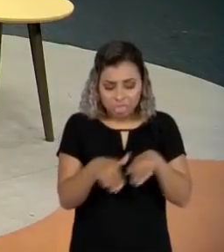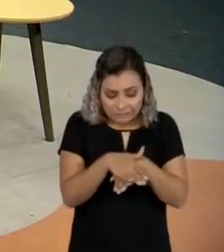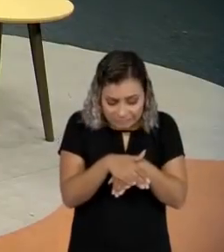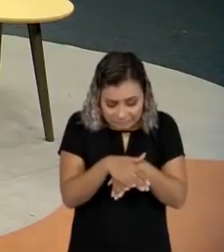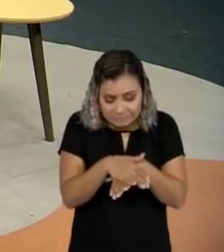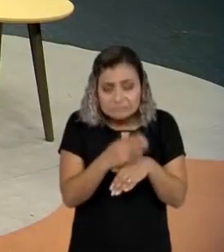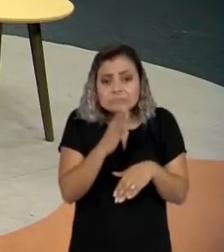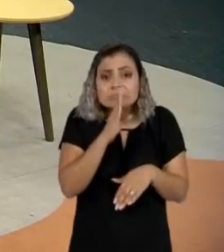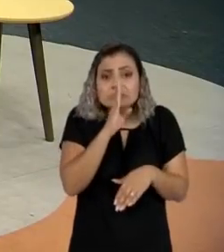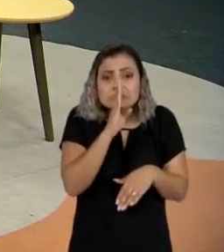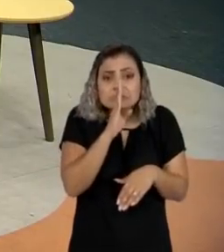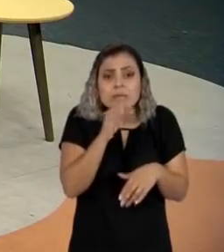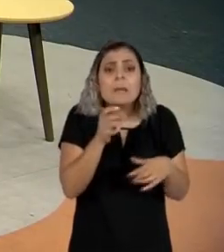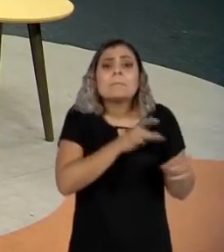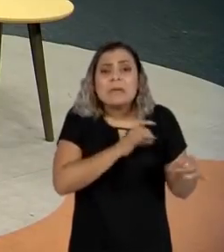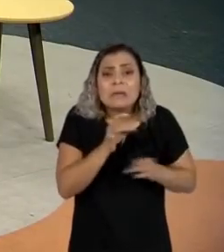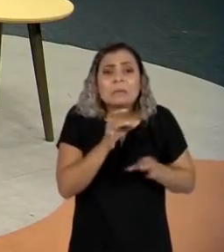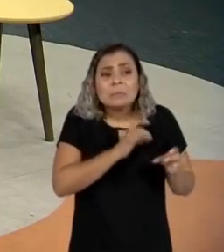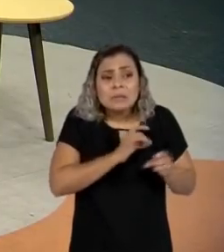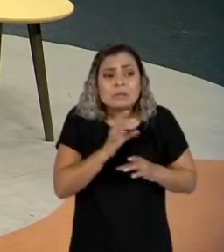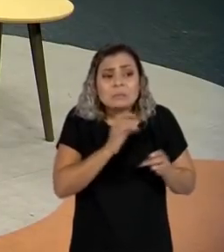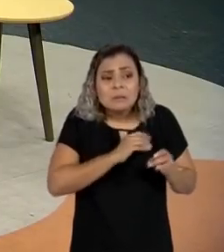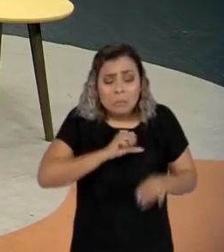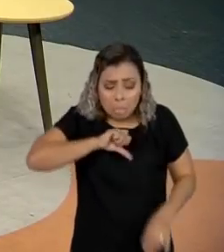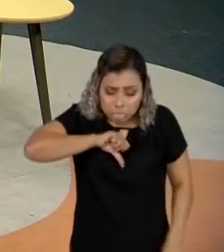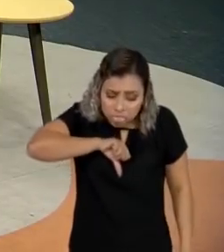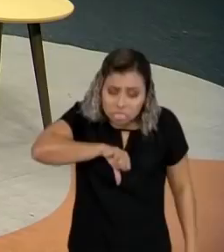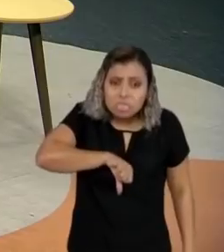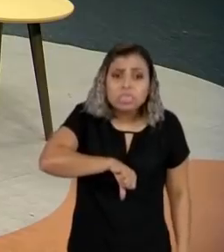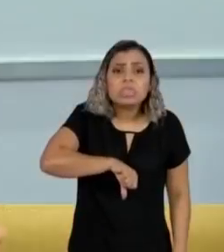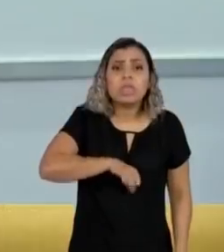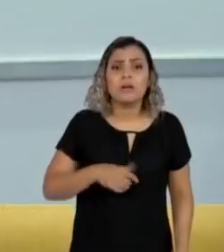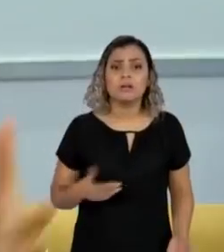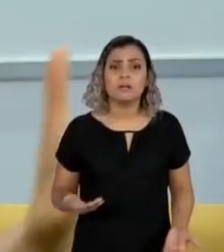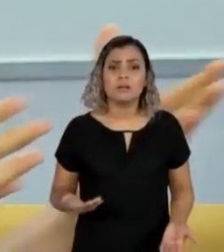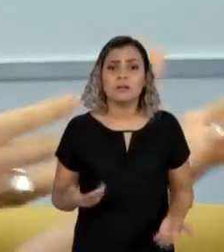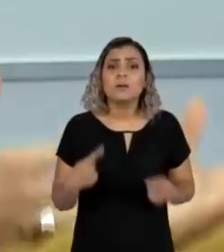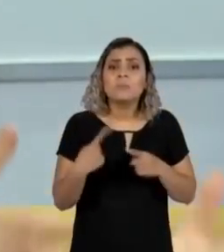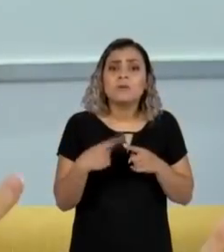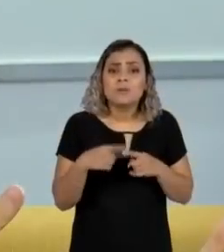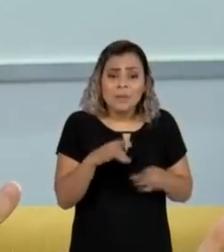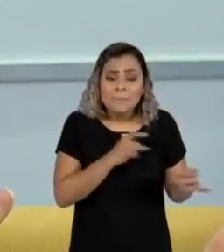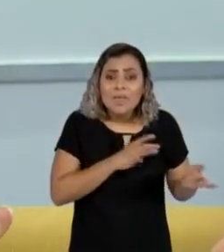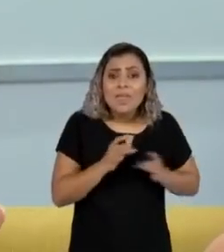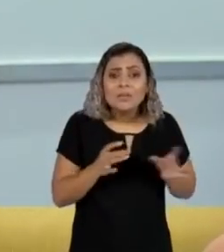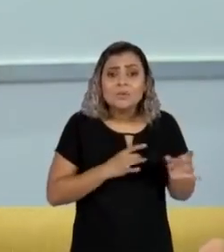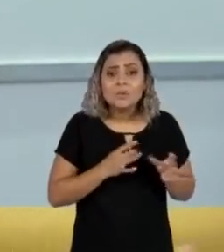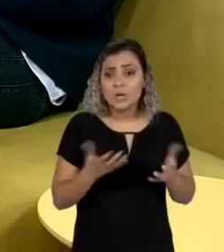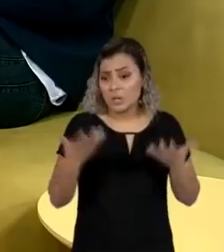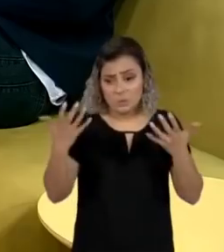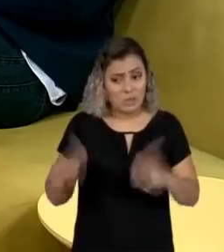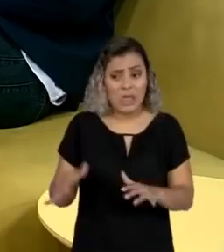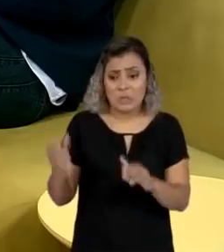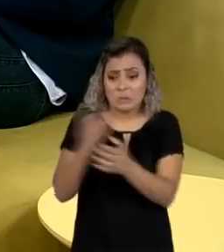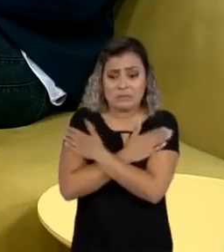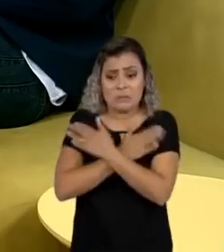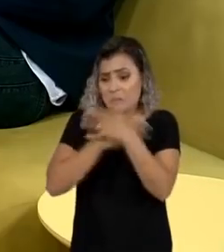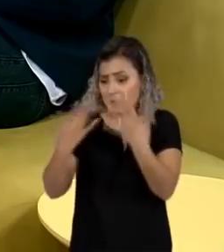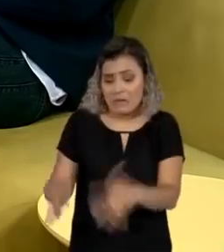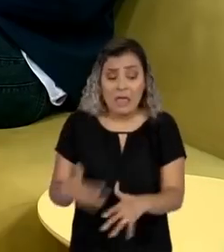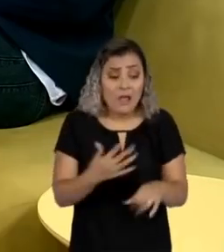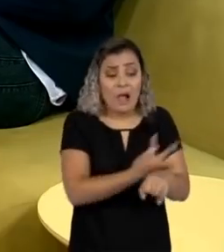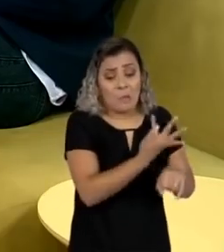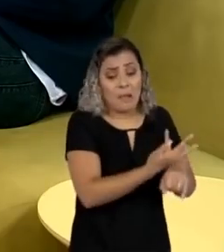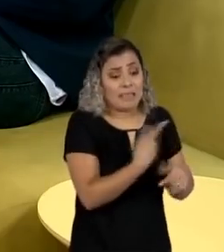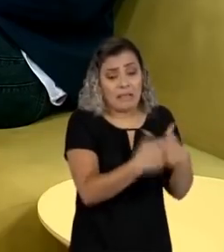vez mais. Qualquer tipo de situação, porque ela tem realmente um receio muito grande de cair nesse grande bloco de desempregados.